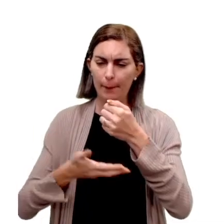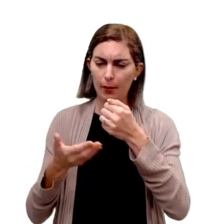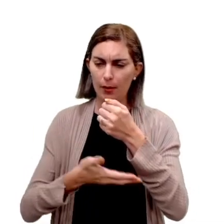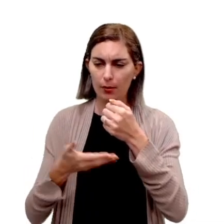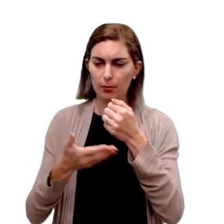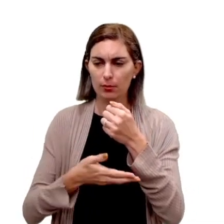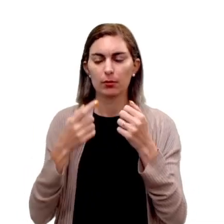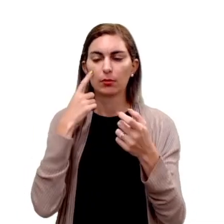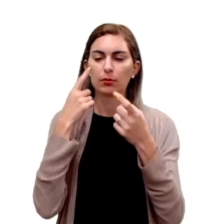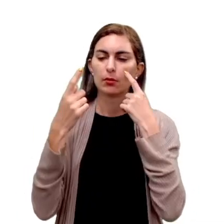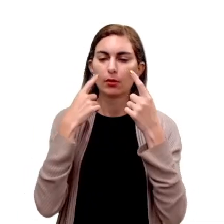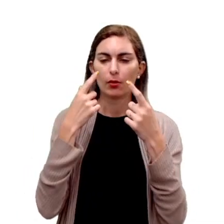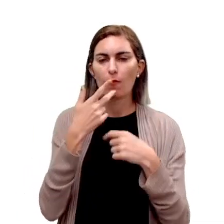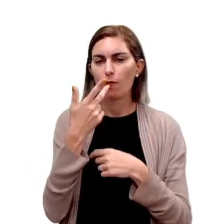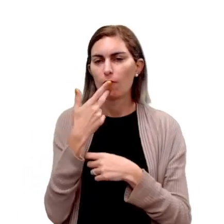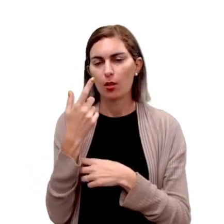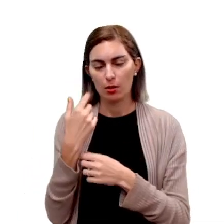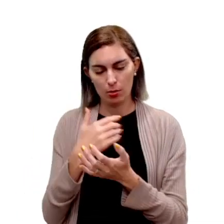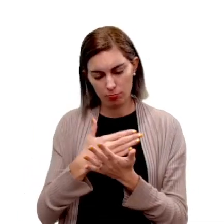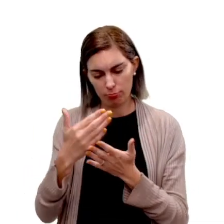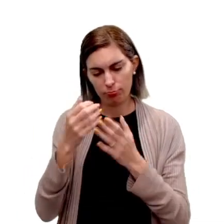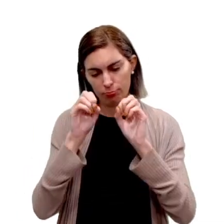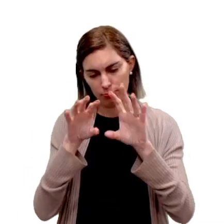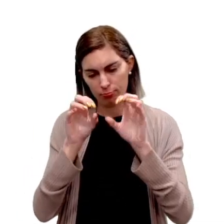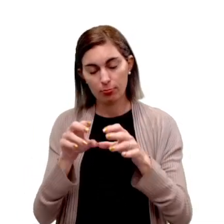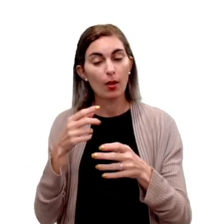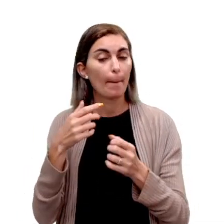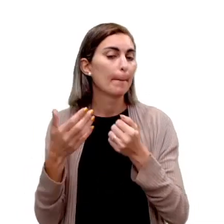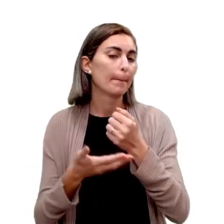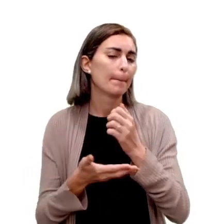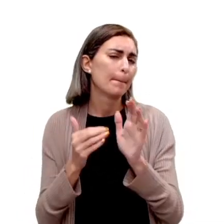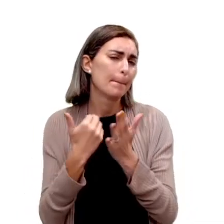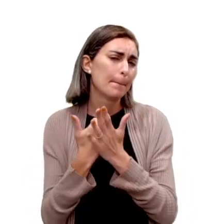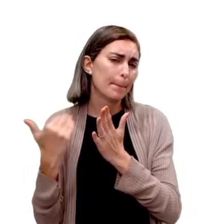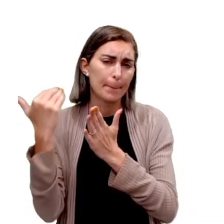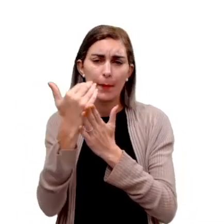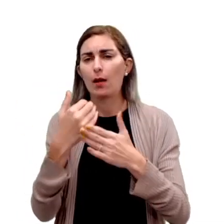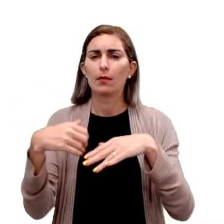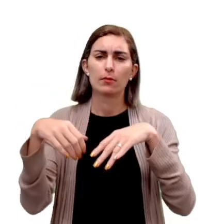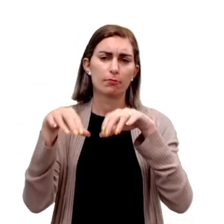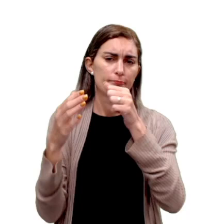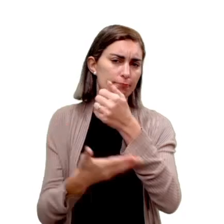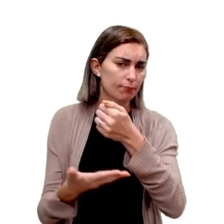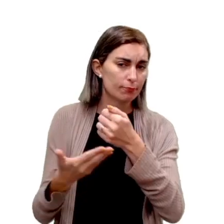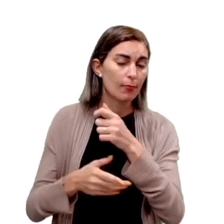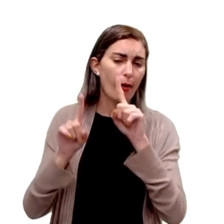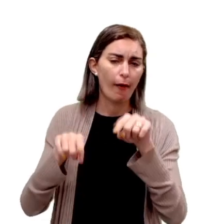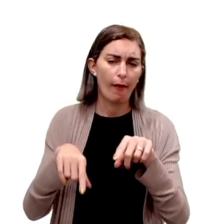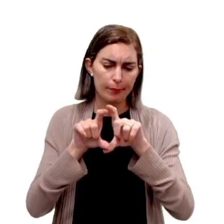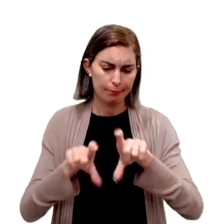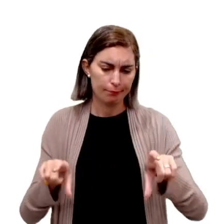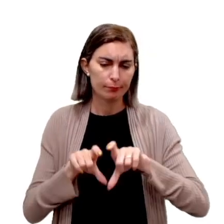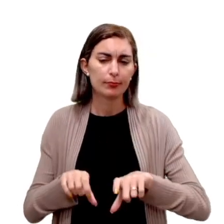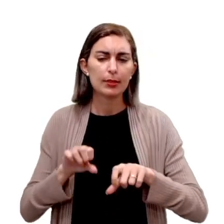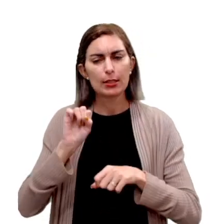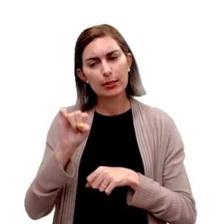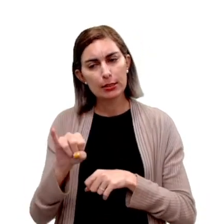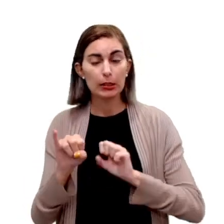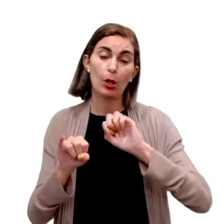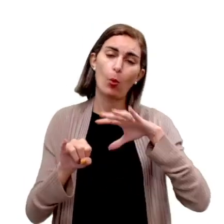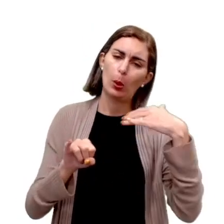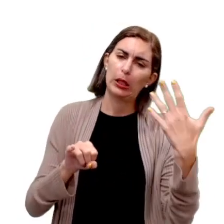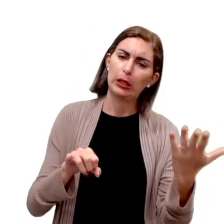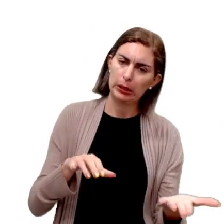eu falei no início dessa aula, a estrutura mais básica da construção de um algoritmo é se